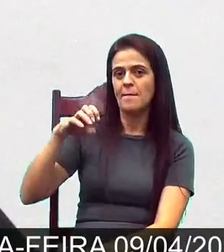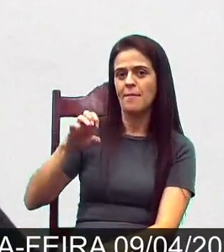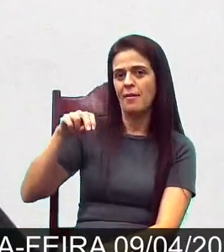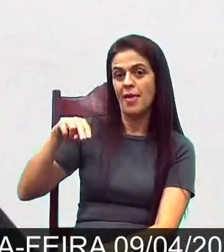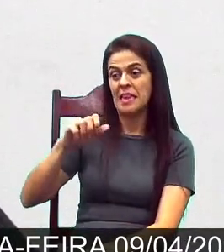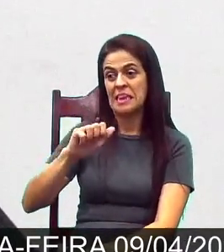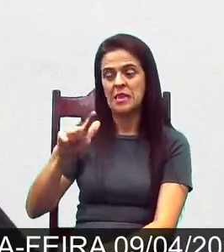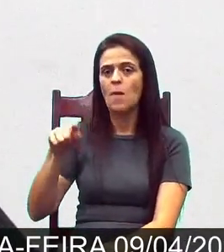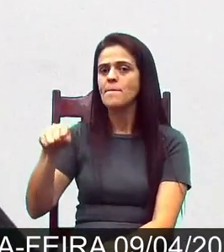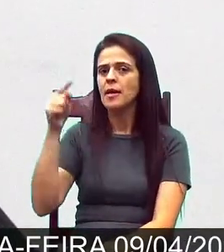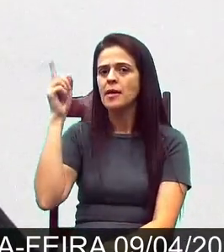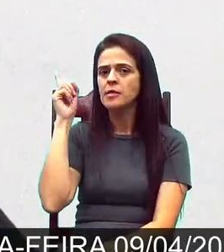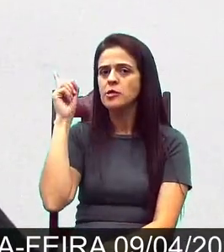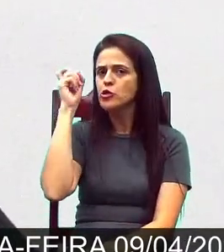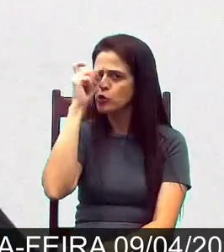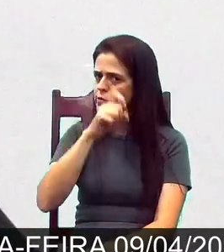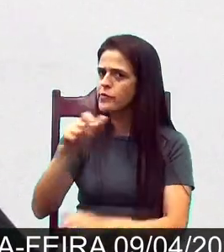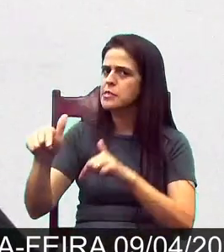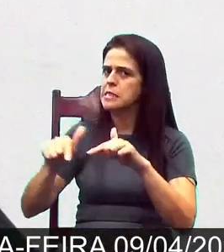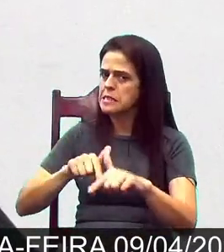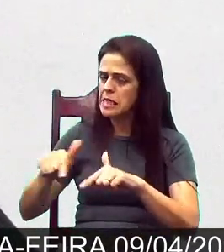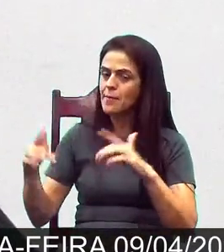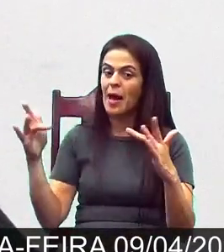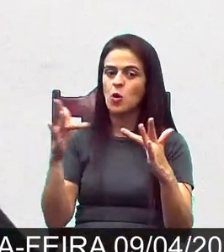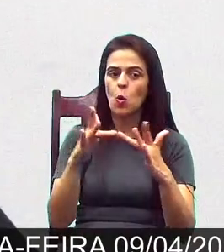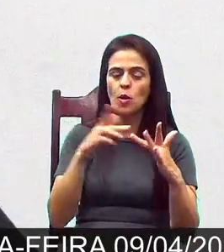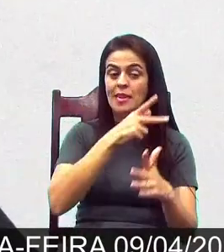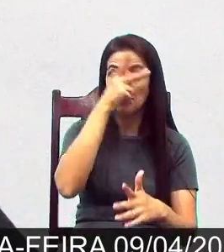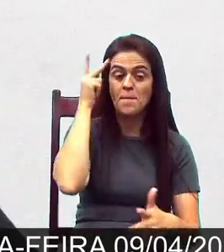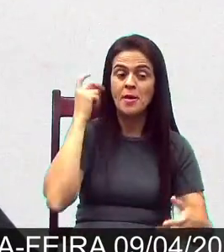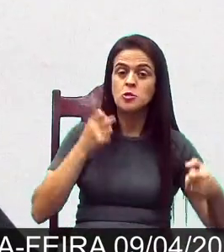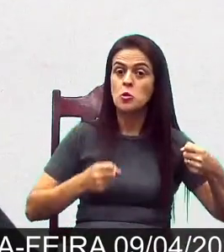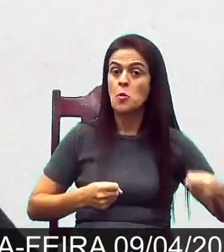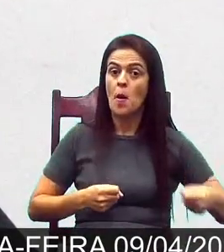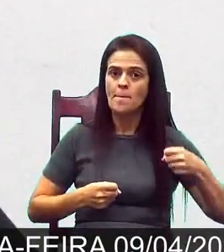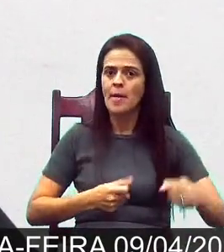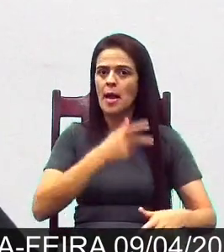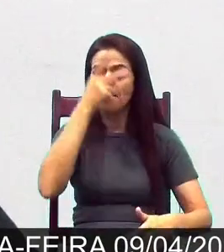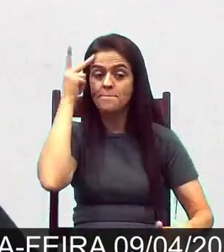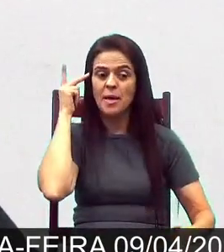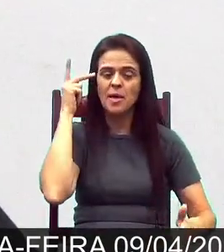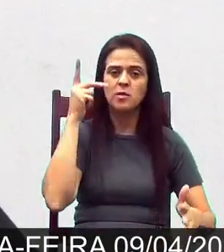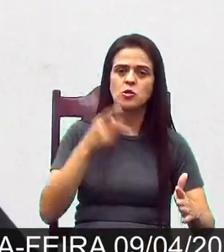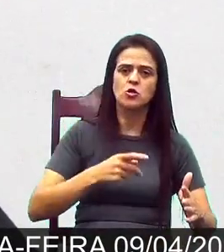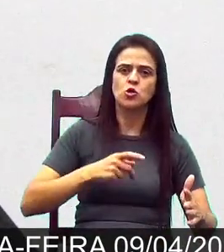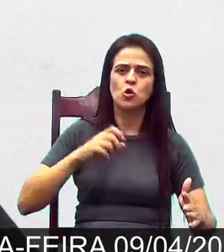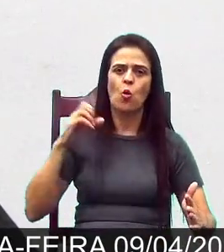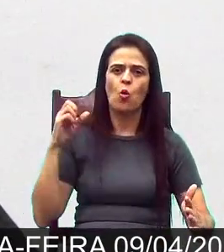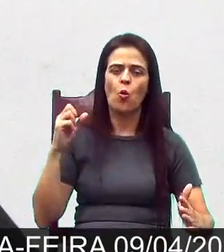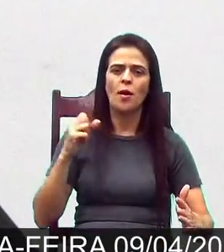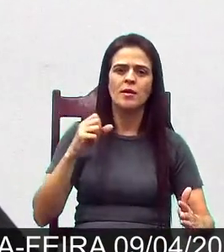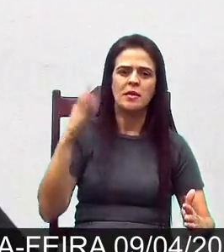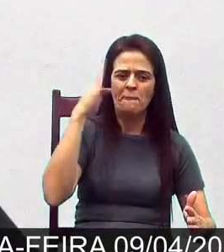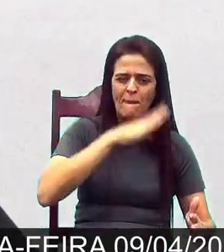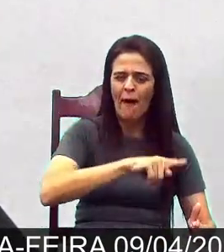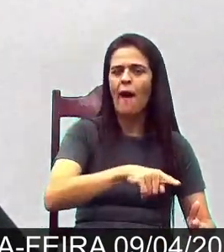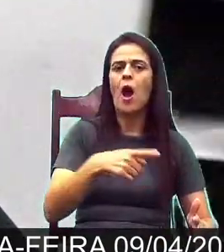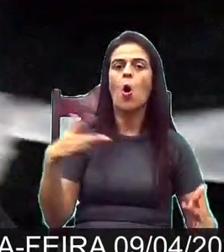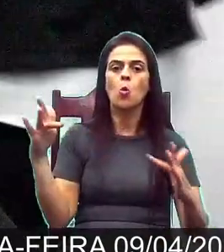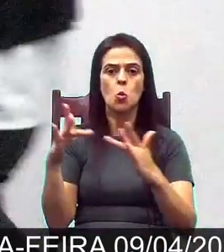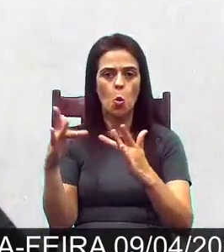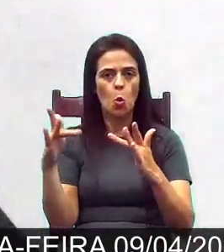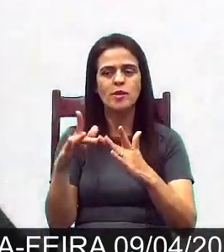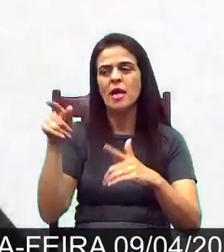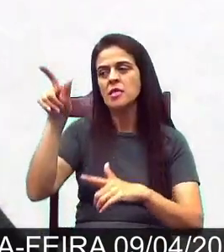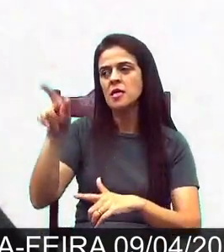trabalho fácil, lida com delinquentes, lida com os criminosos, e ele vem se destacando aí,